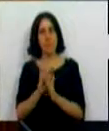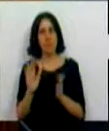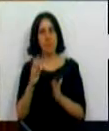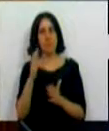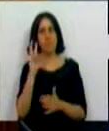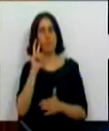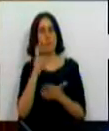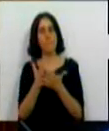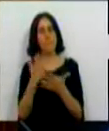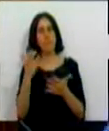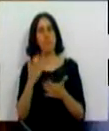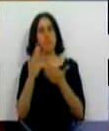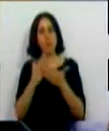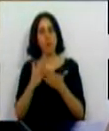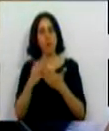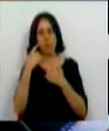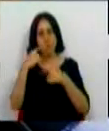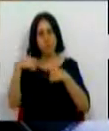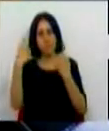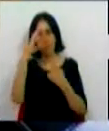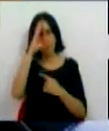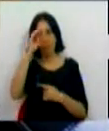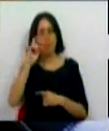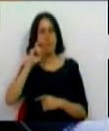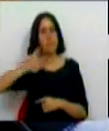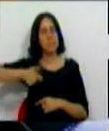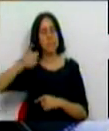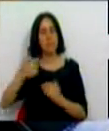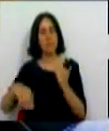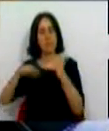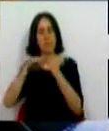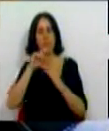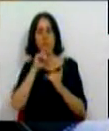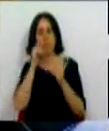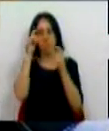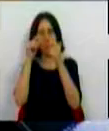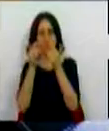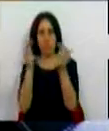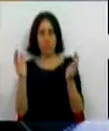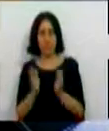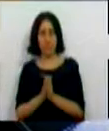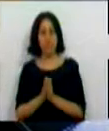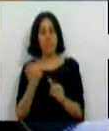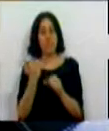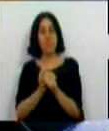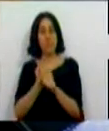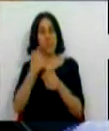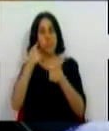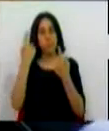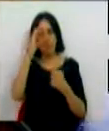escola pública e de defesa intransigente da igualdade de oportunidades para todos. O Serviço Público de